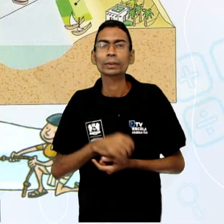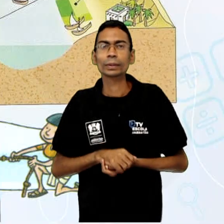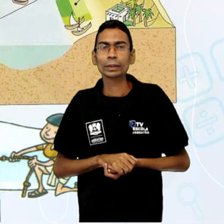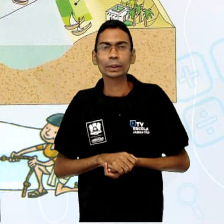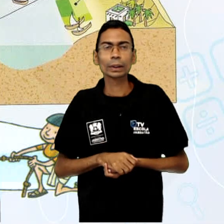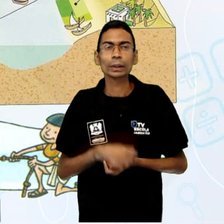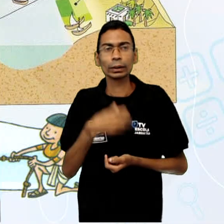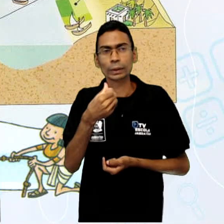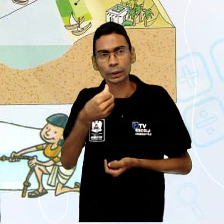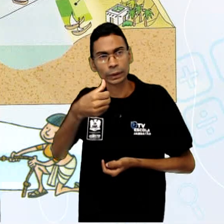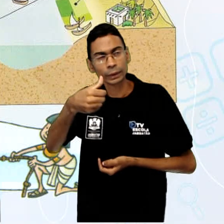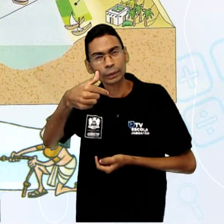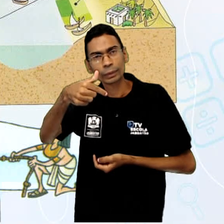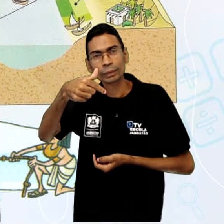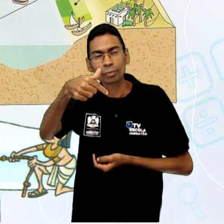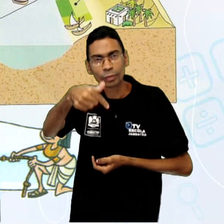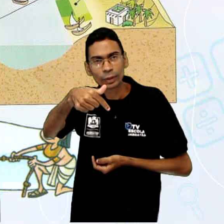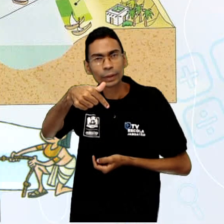5,